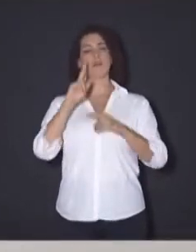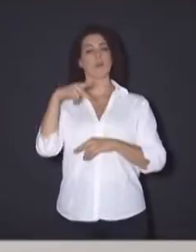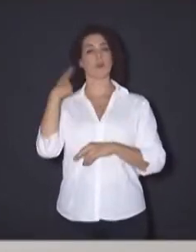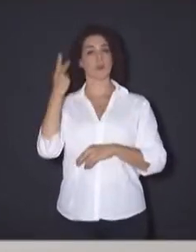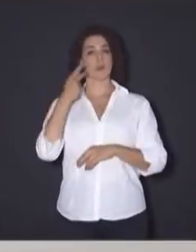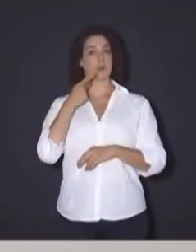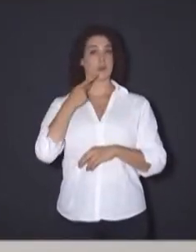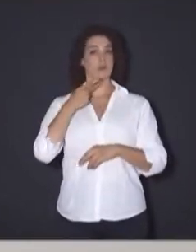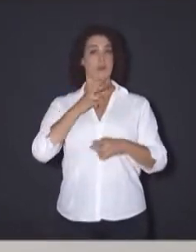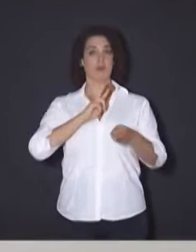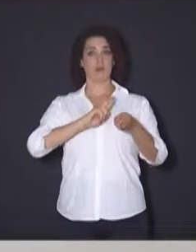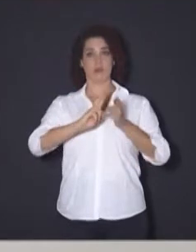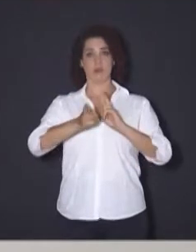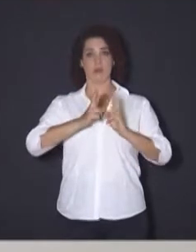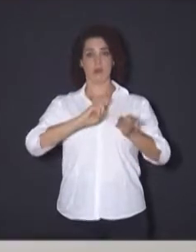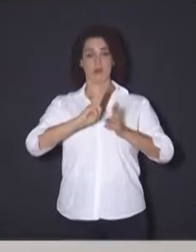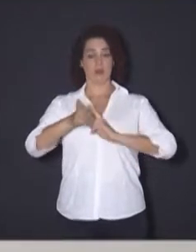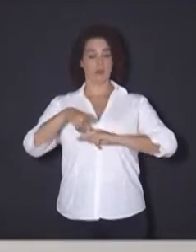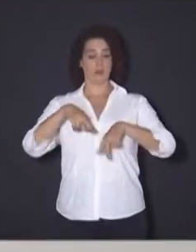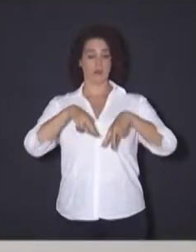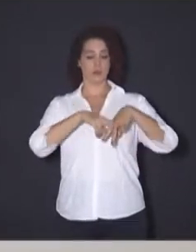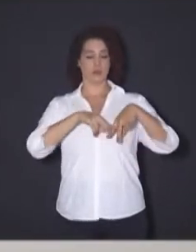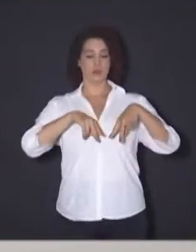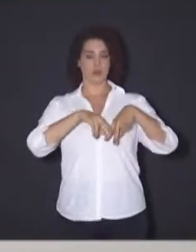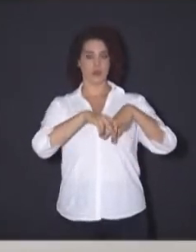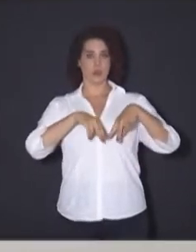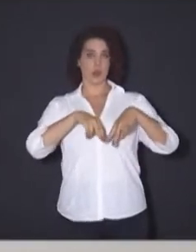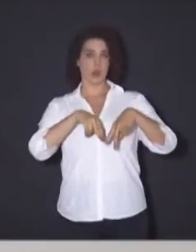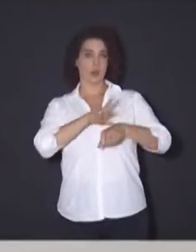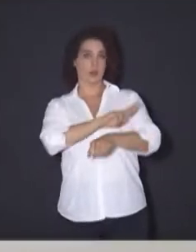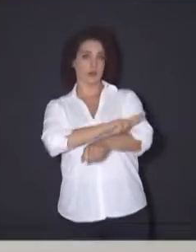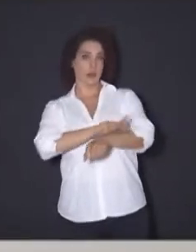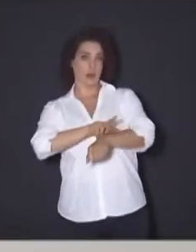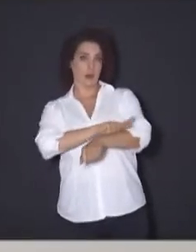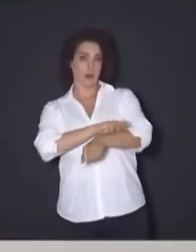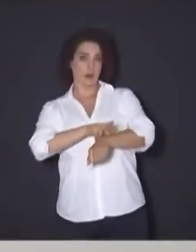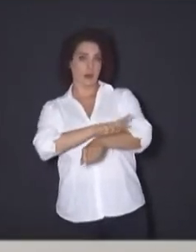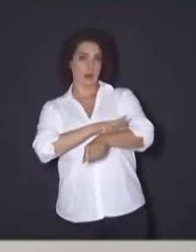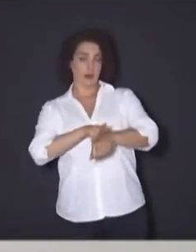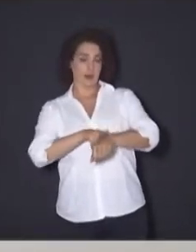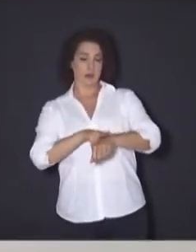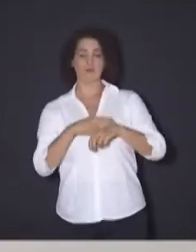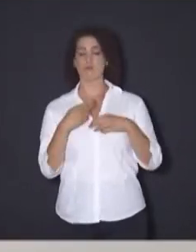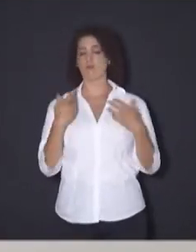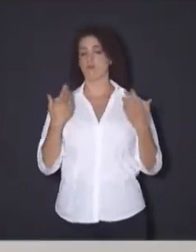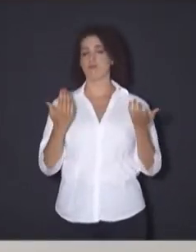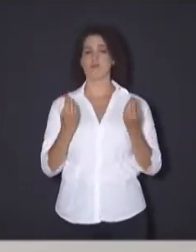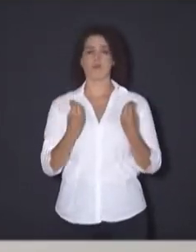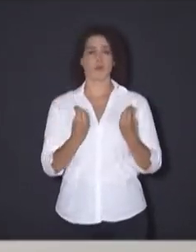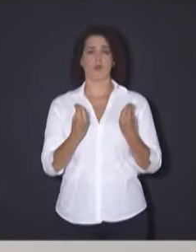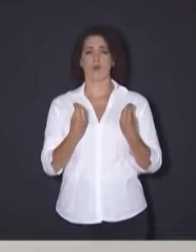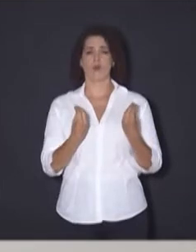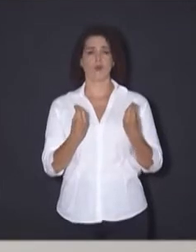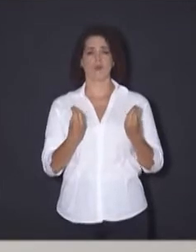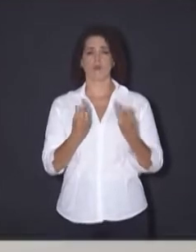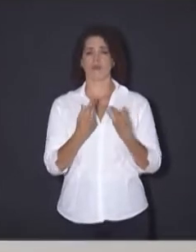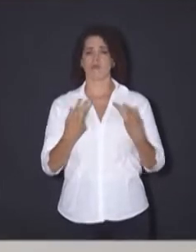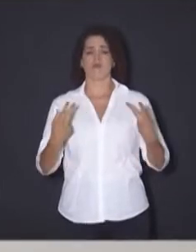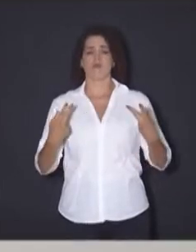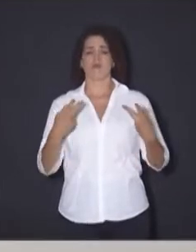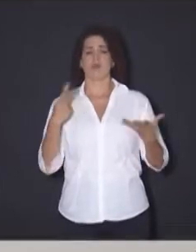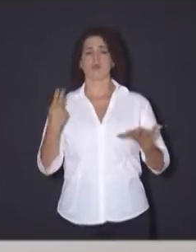de gênero essas relações de raça hoje em dia eu estou como é que funciona a esses movimentos